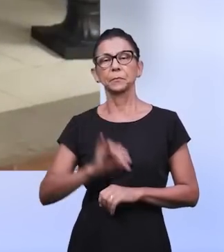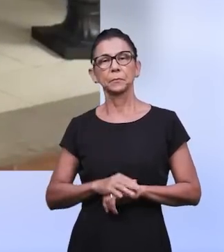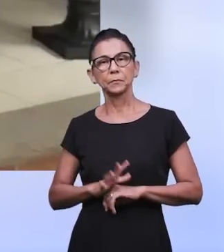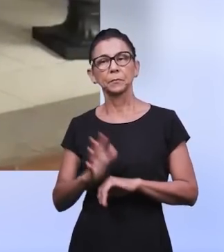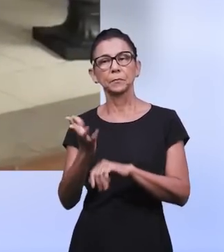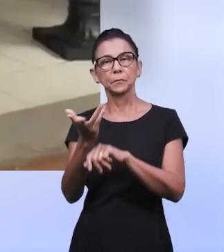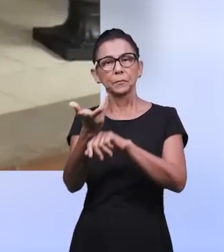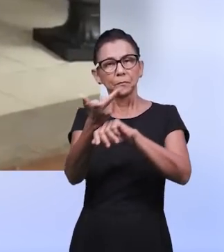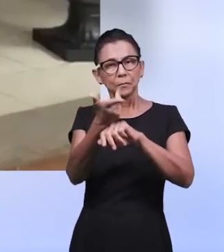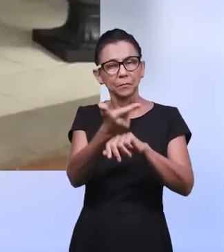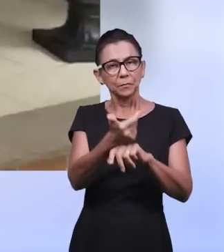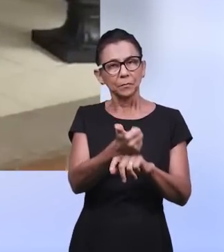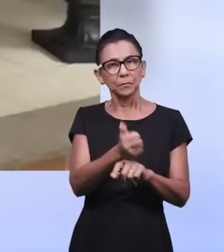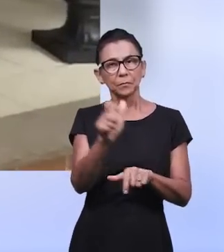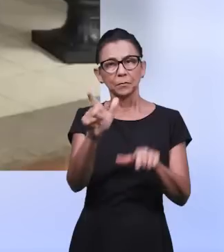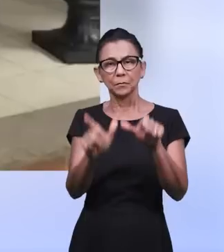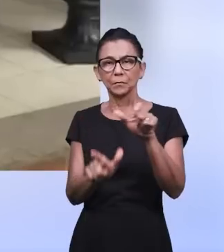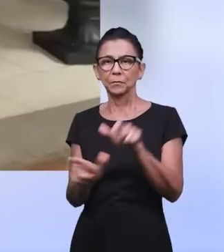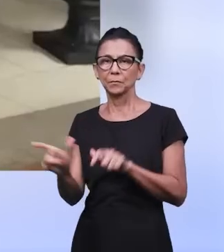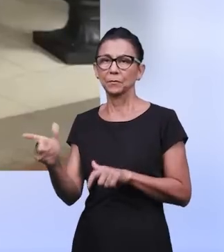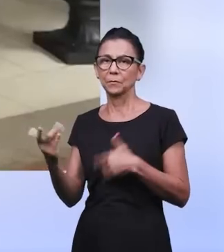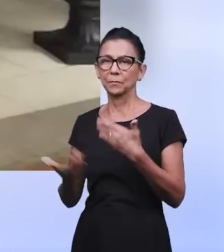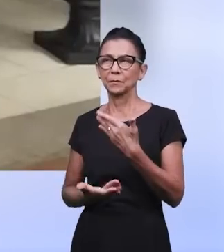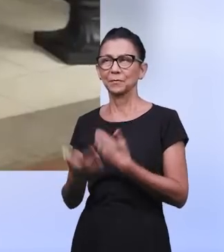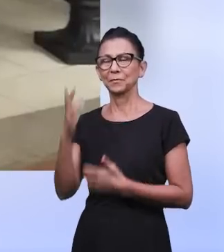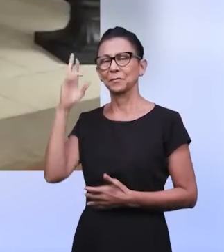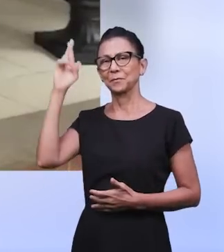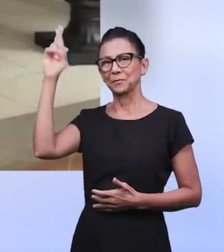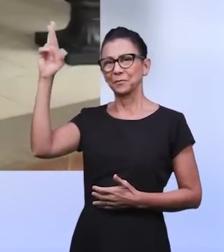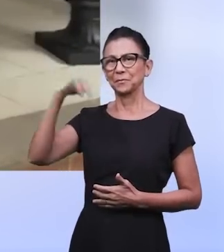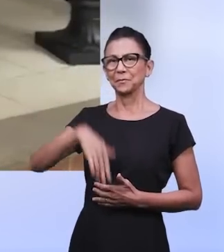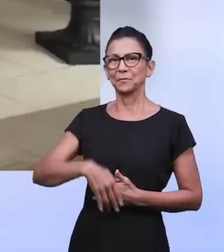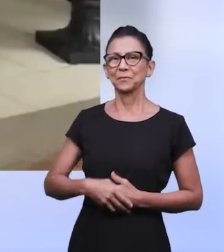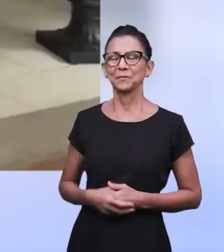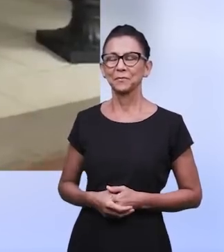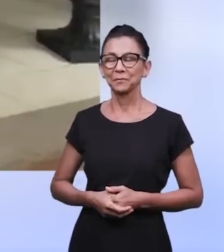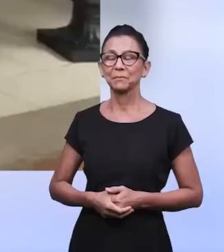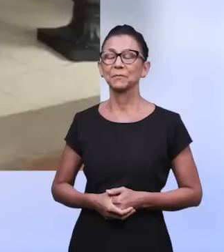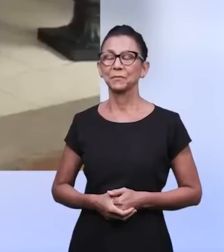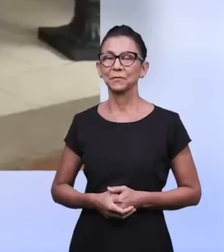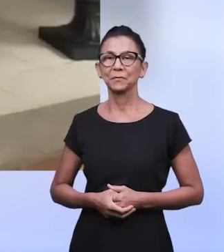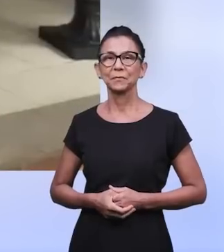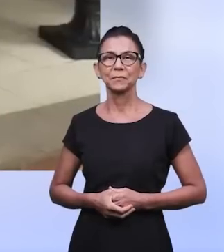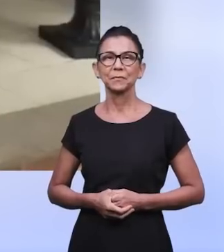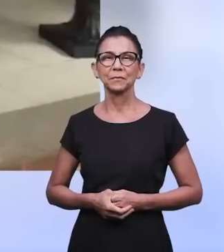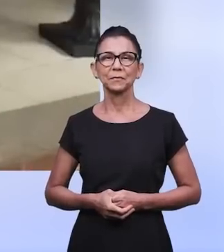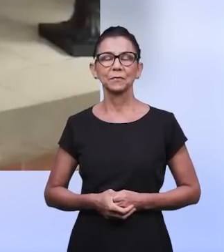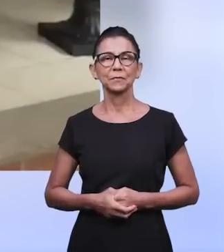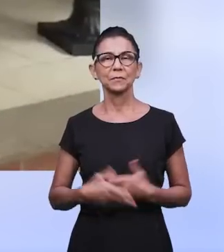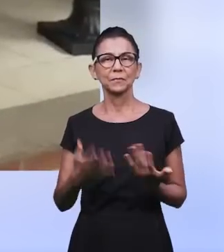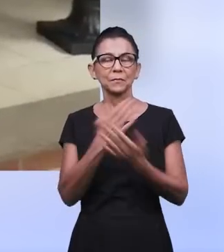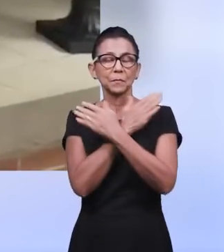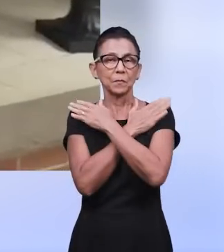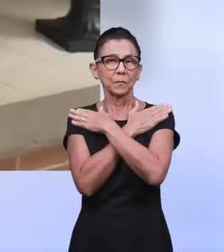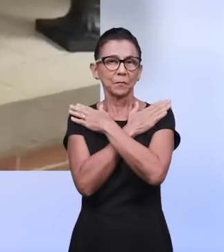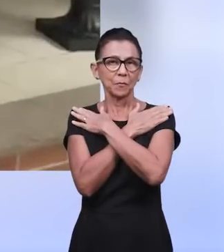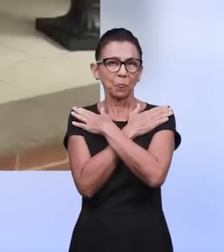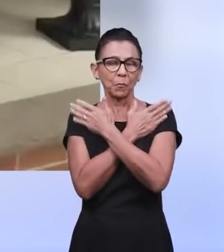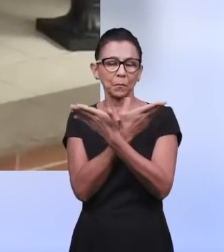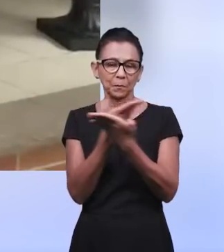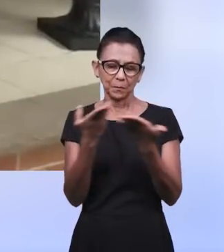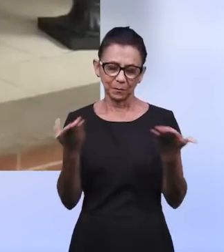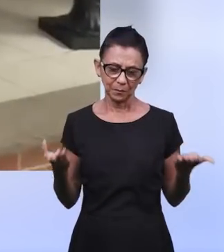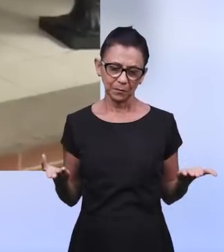a quererem sempre estar na presença do Senhor. E isso é sinal de crescimento. Fica aqui o nosso abraço